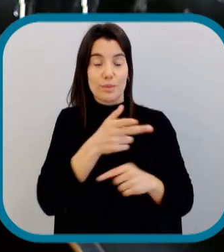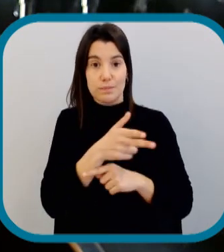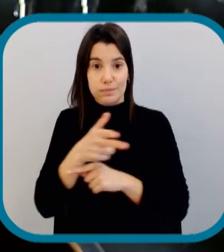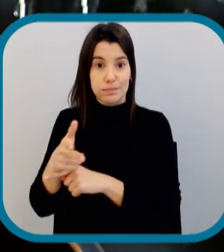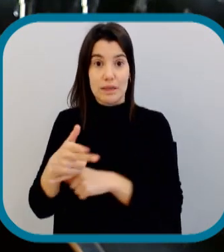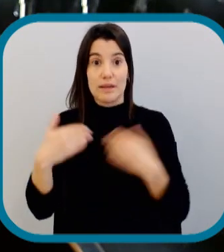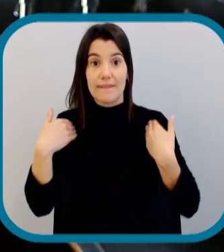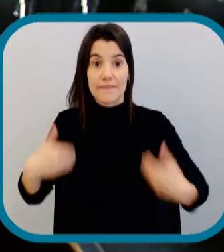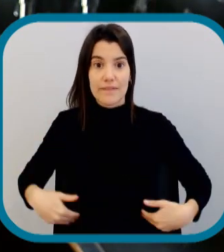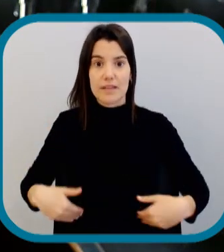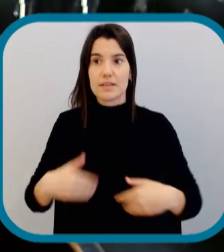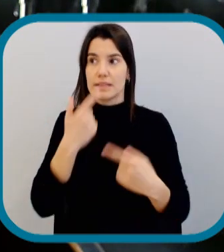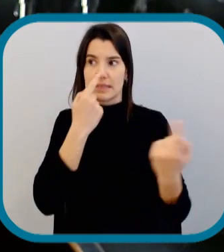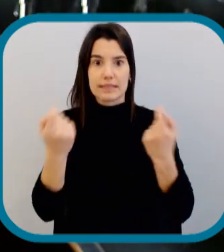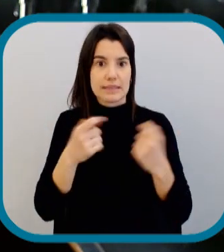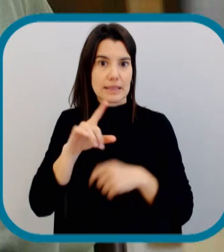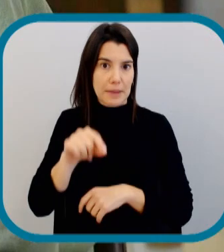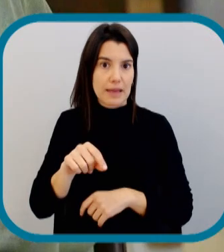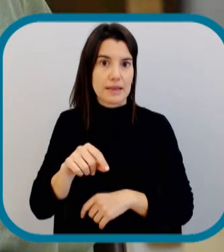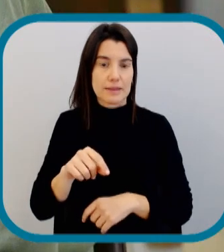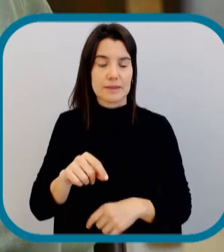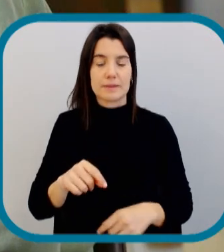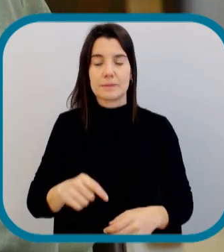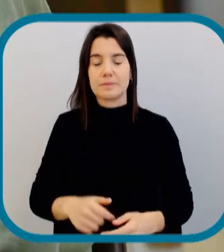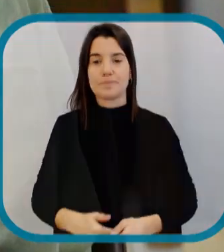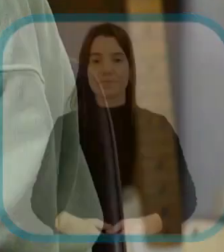filmagens, que fisicamente era tudo muito idêntico também.